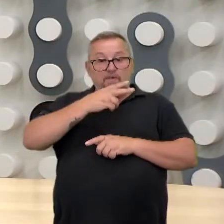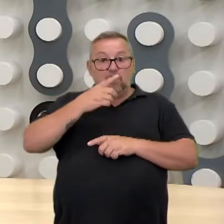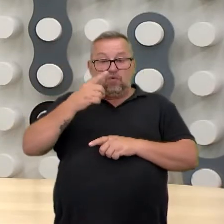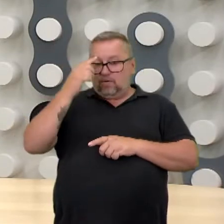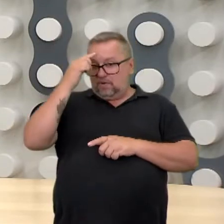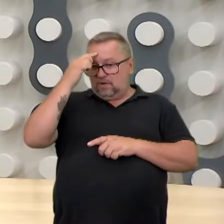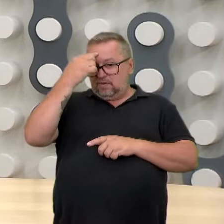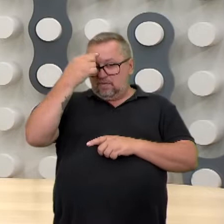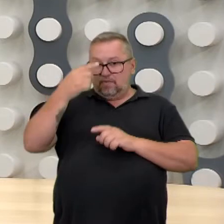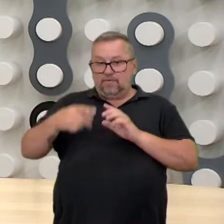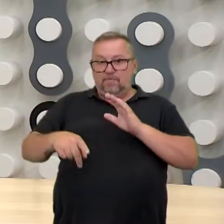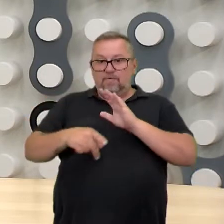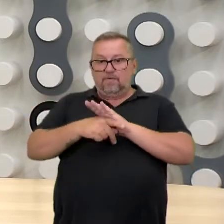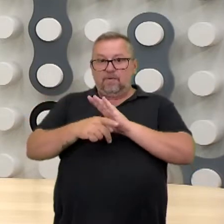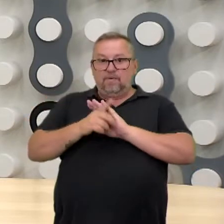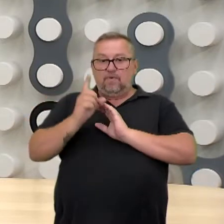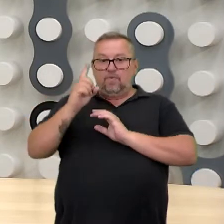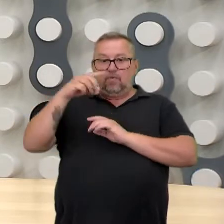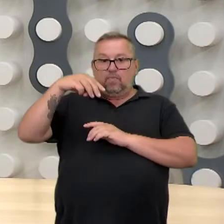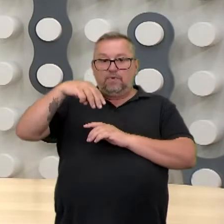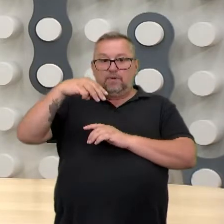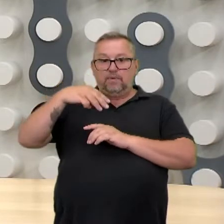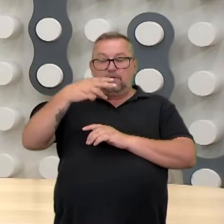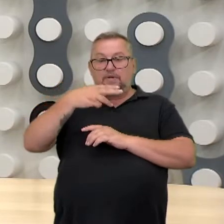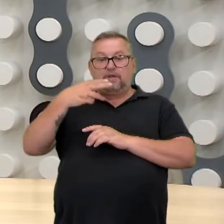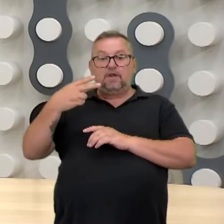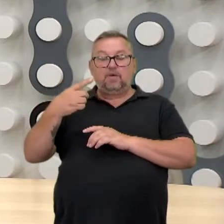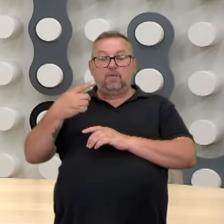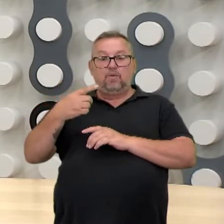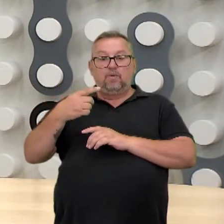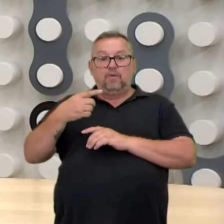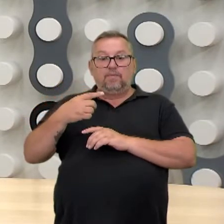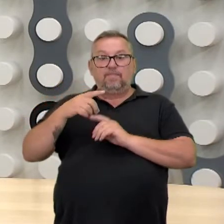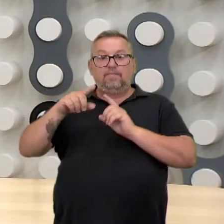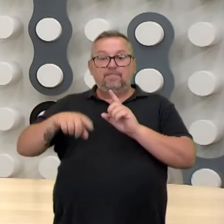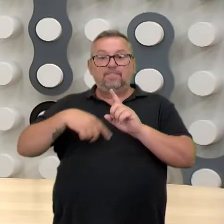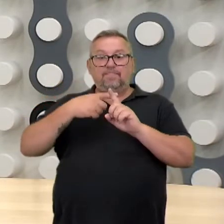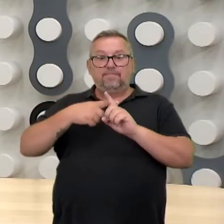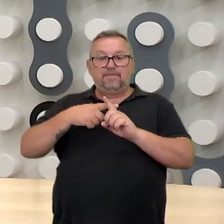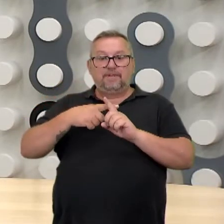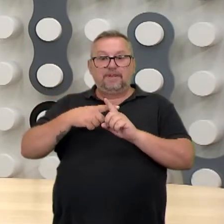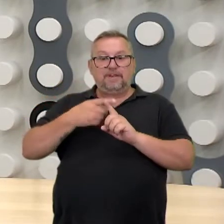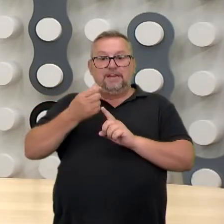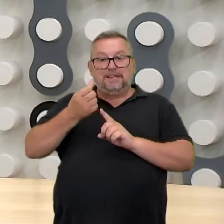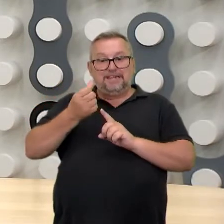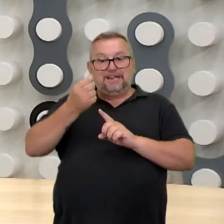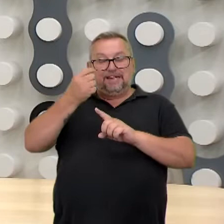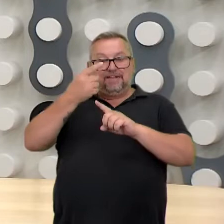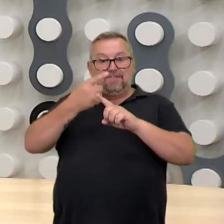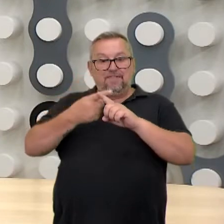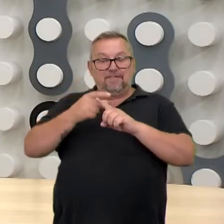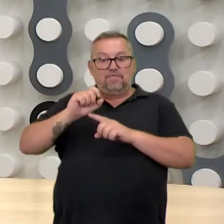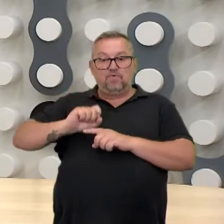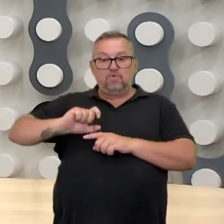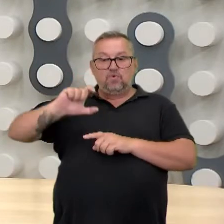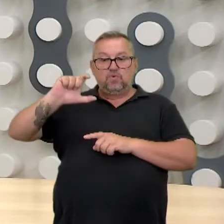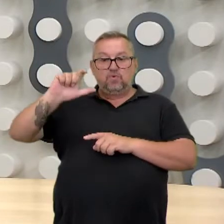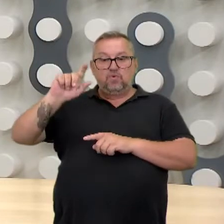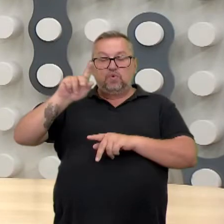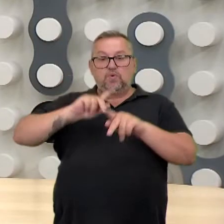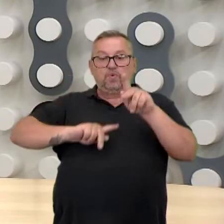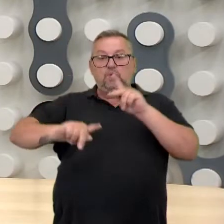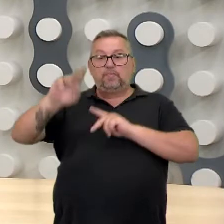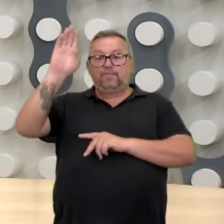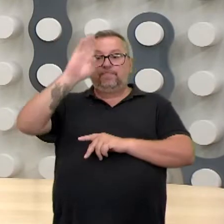para a projeção aí de 1 minuto e 31 segundos, ou seja, é mais de 6 vezes o aumento da população brasileira